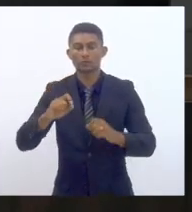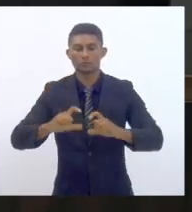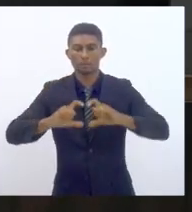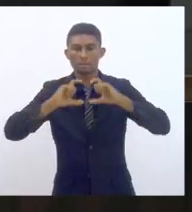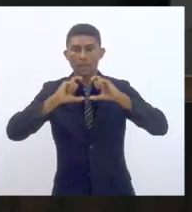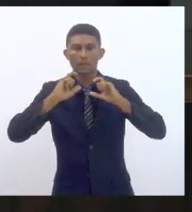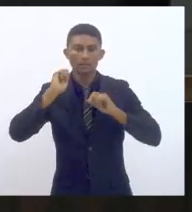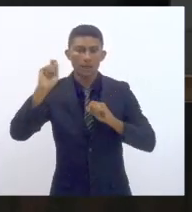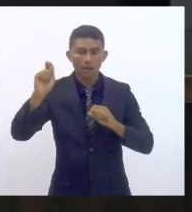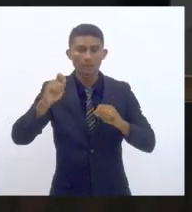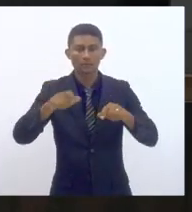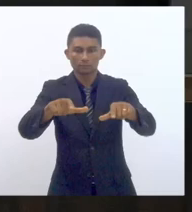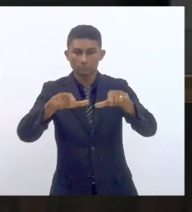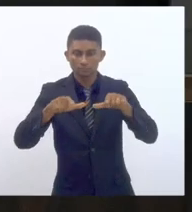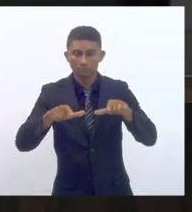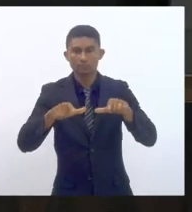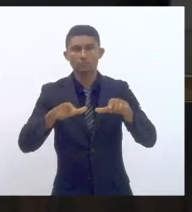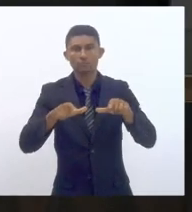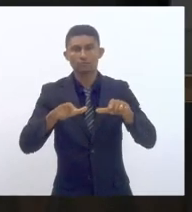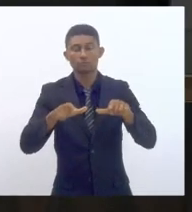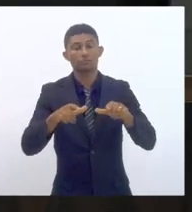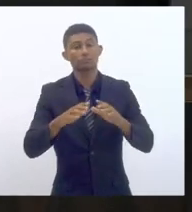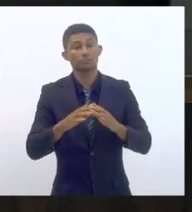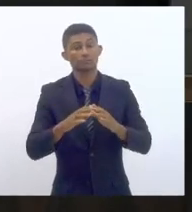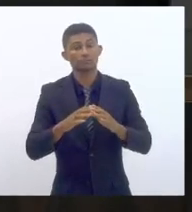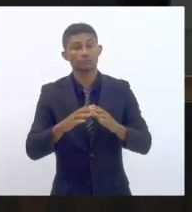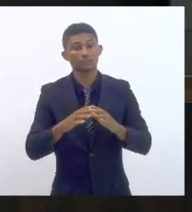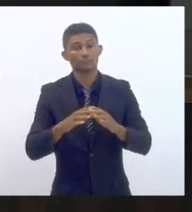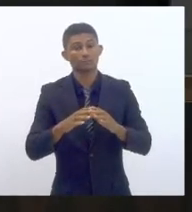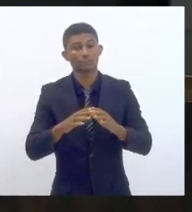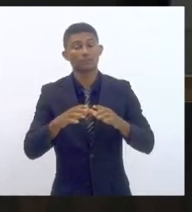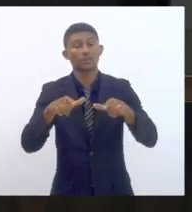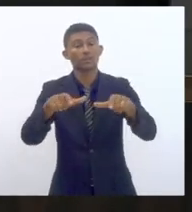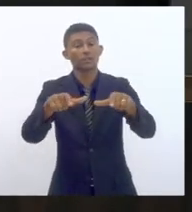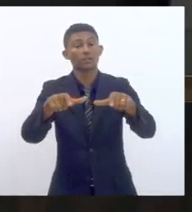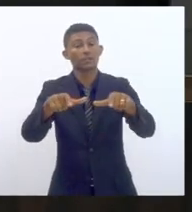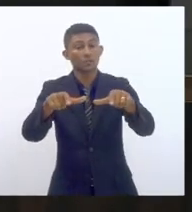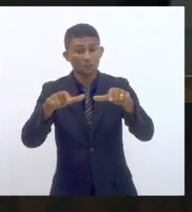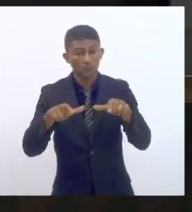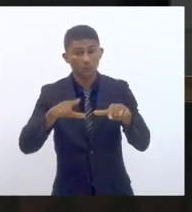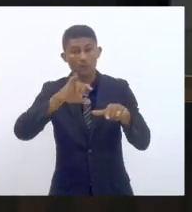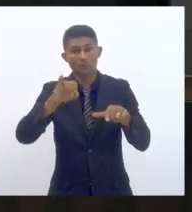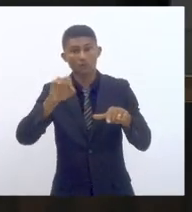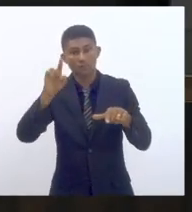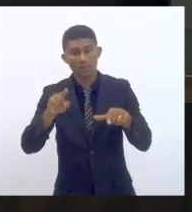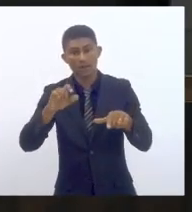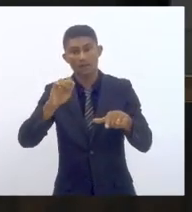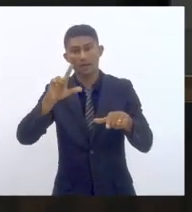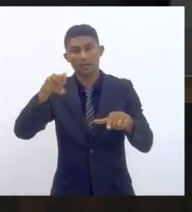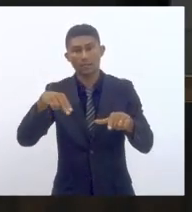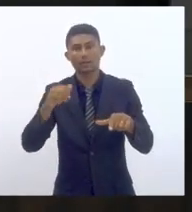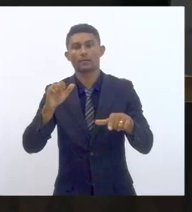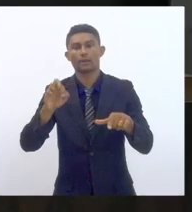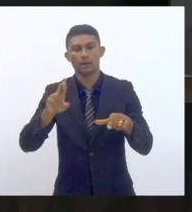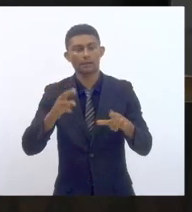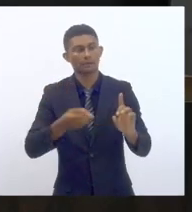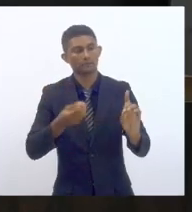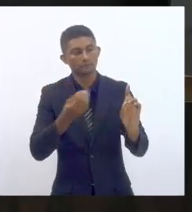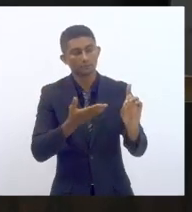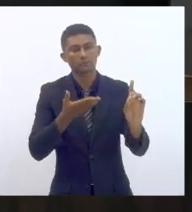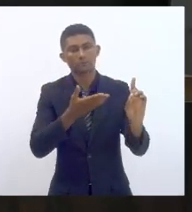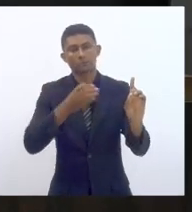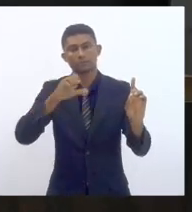Tiradentes a José Alencar, perdão, concede o diploma José Alencar para Carlos Henrique Silva Monjardim